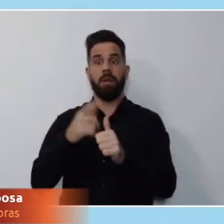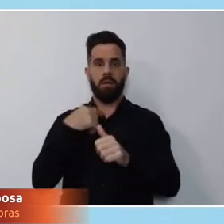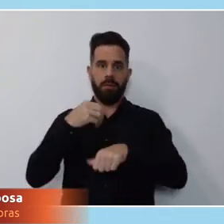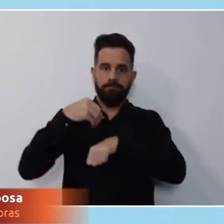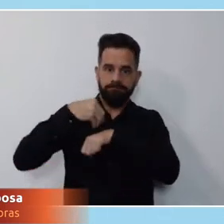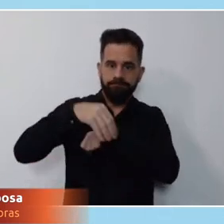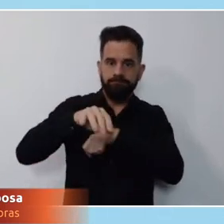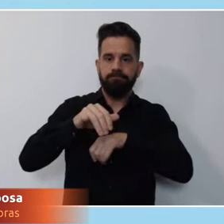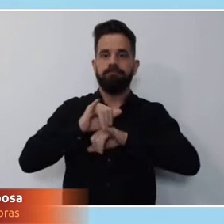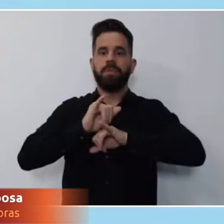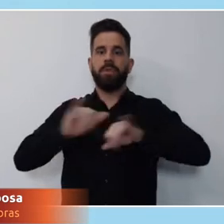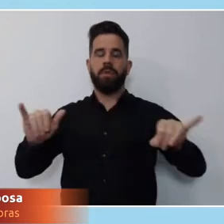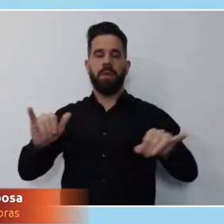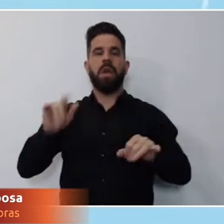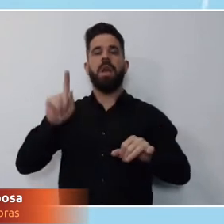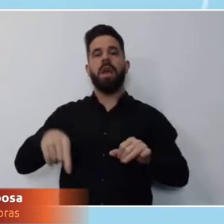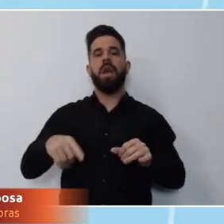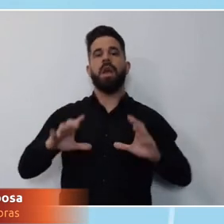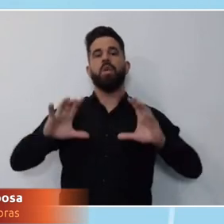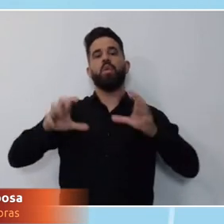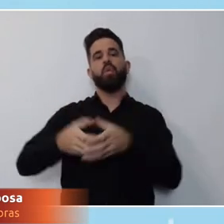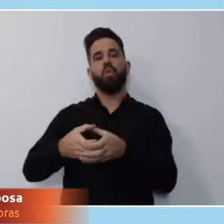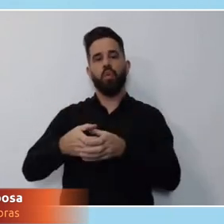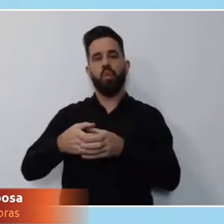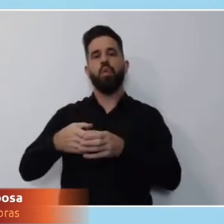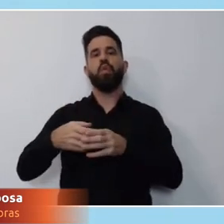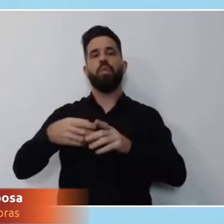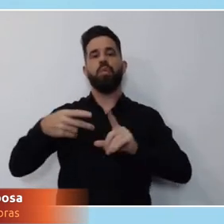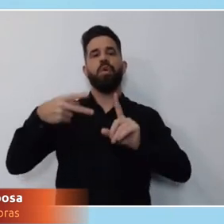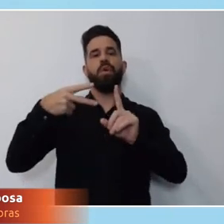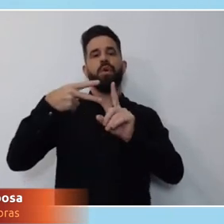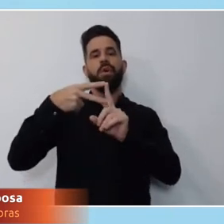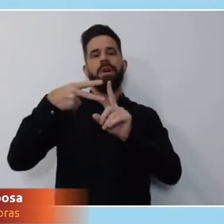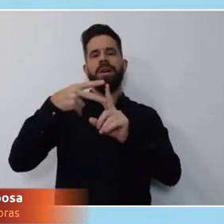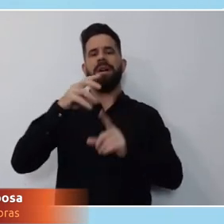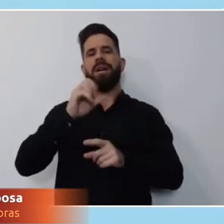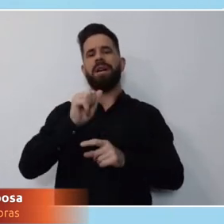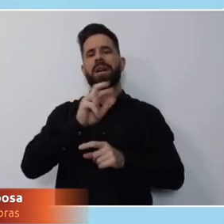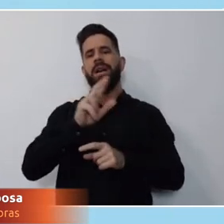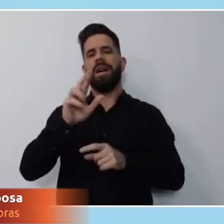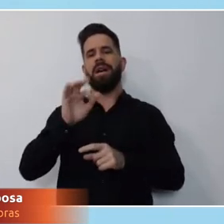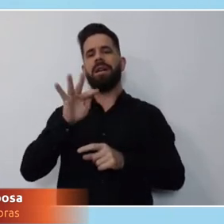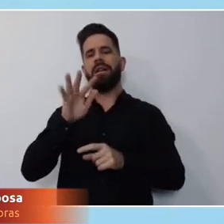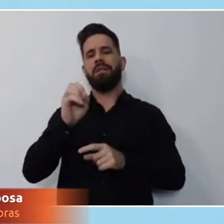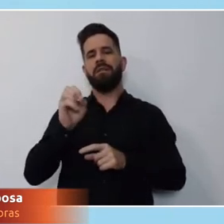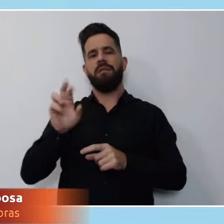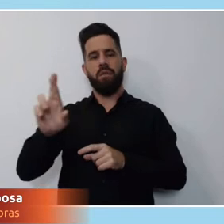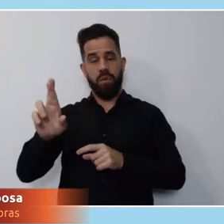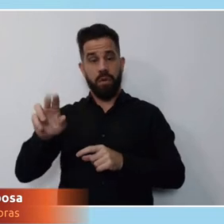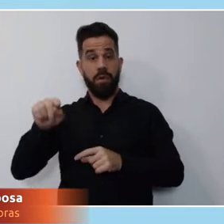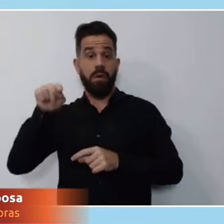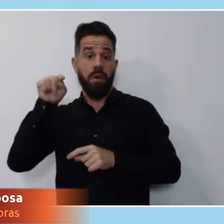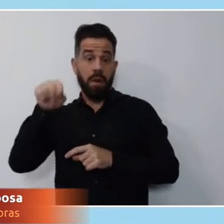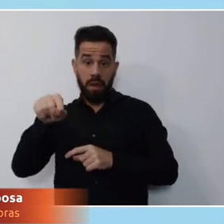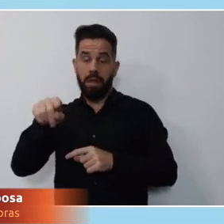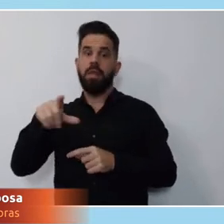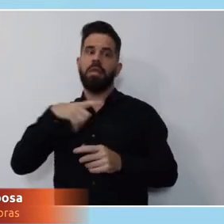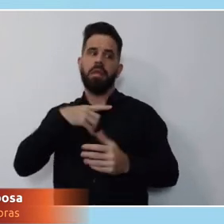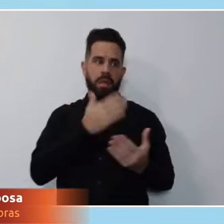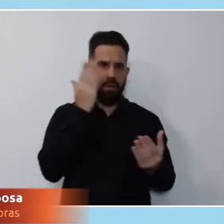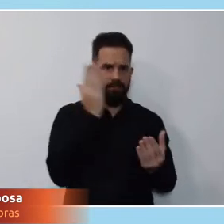grupo Carrefour, que tem sido alvo de ações na justiça sob acusação de vender produtos com